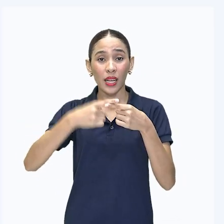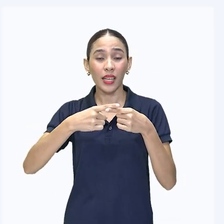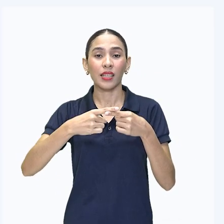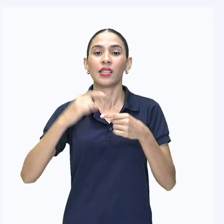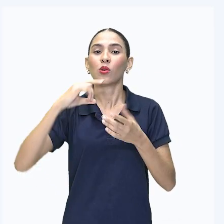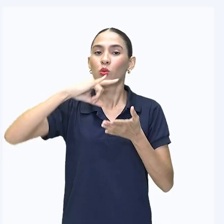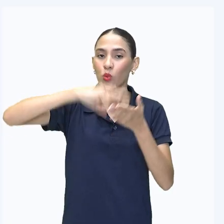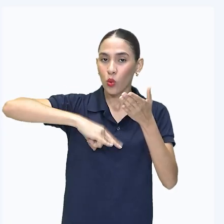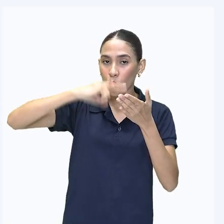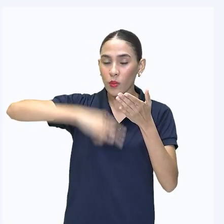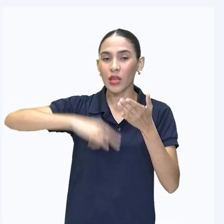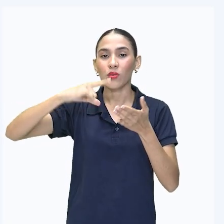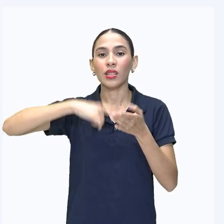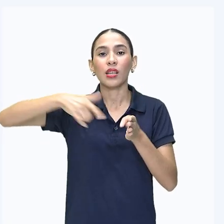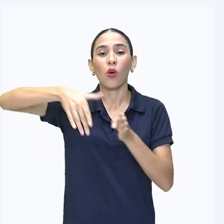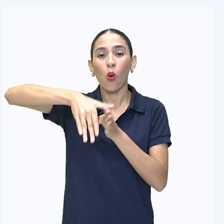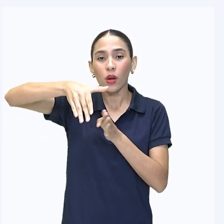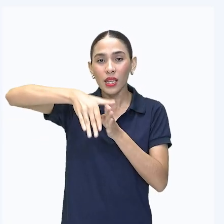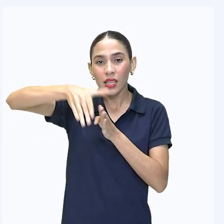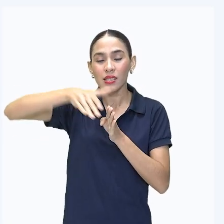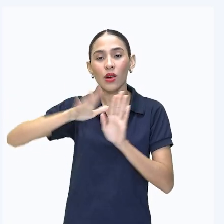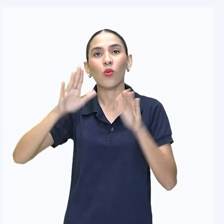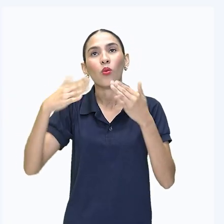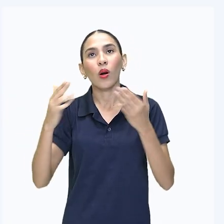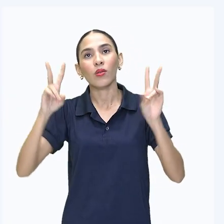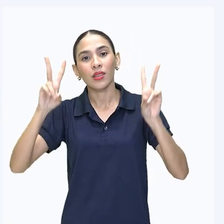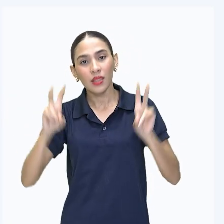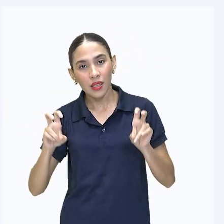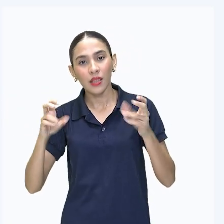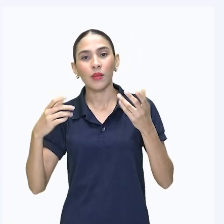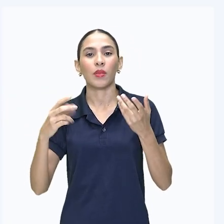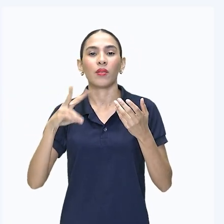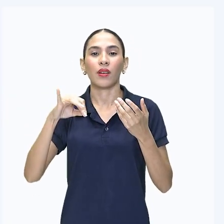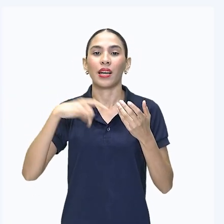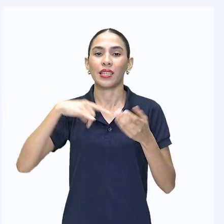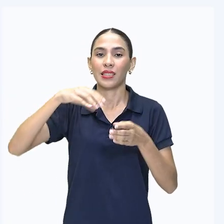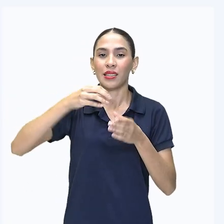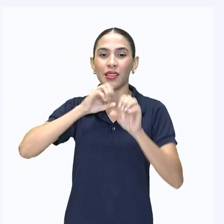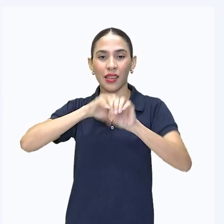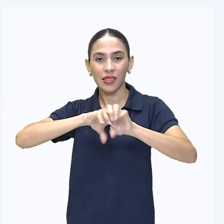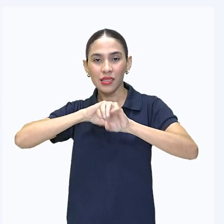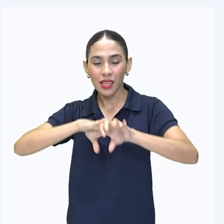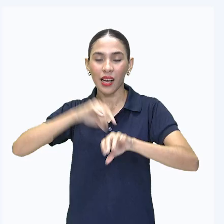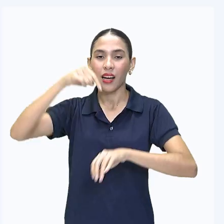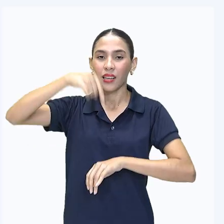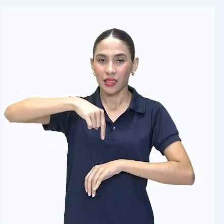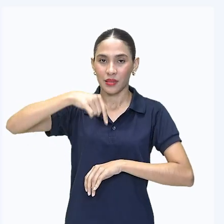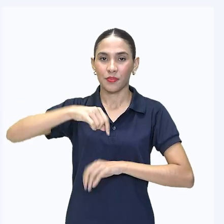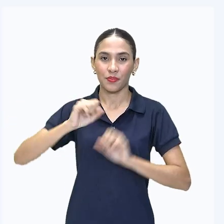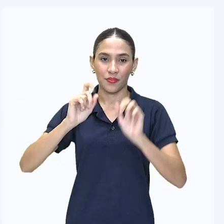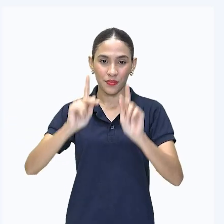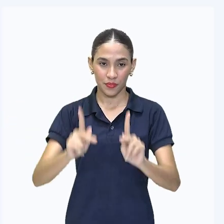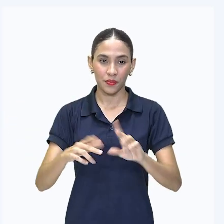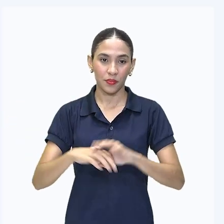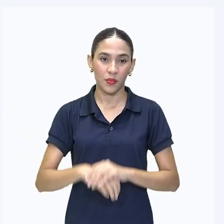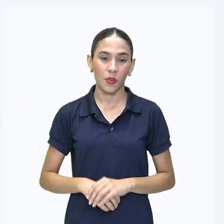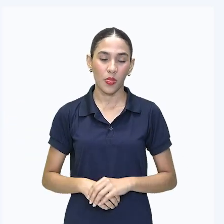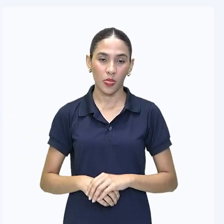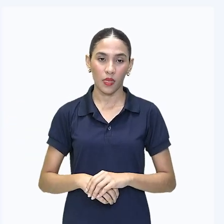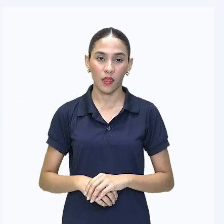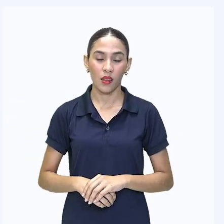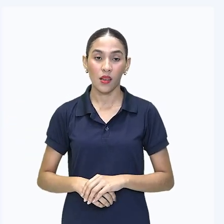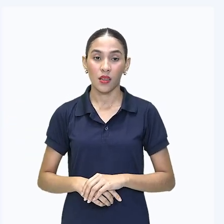conteúdo que vai ser ministrado naquele sábado letivo, né? Que são as nossas aulas assíncronas aqui do CMEAN, tá